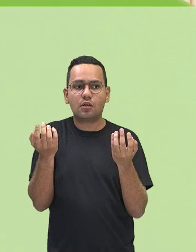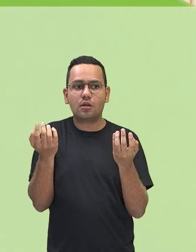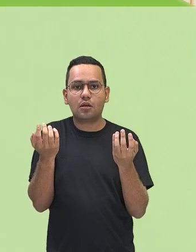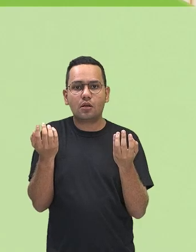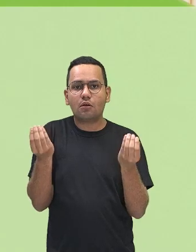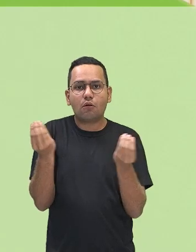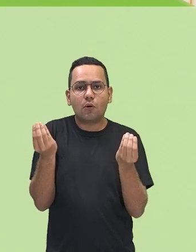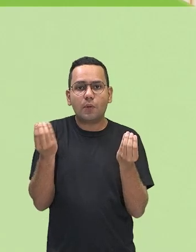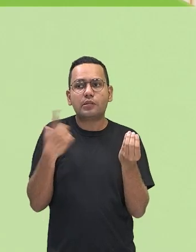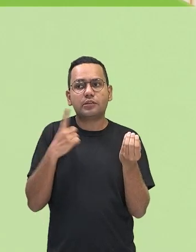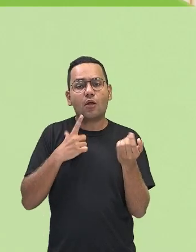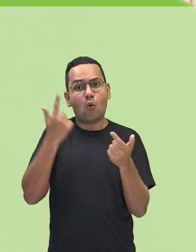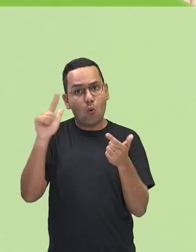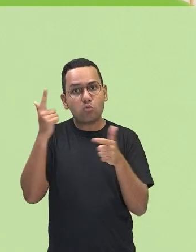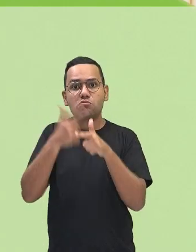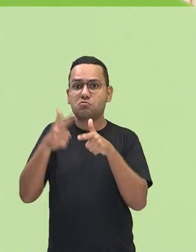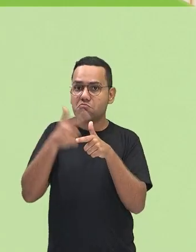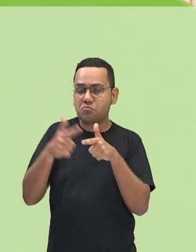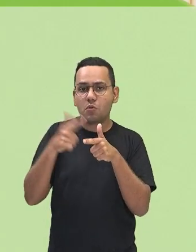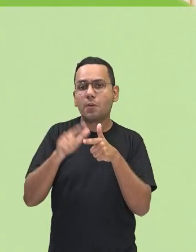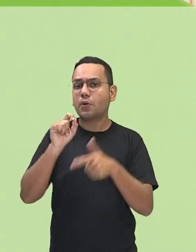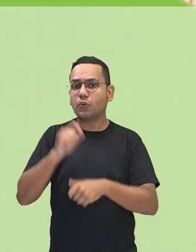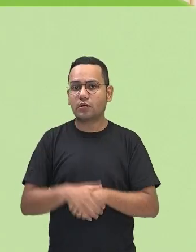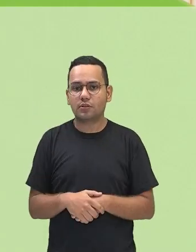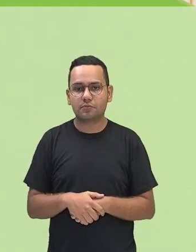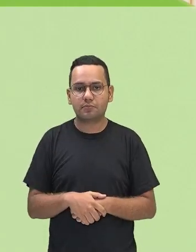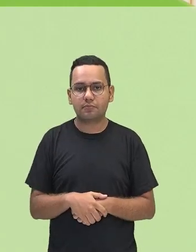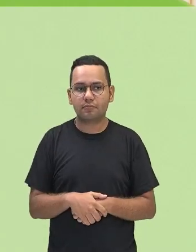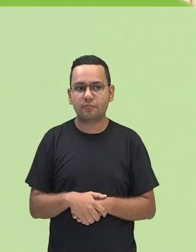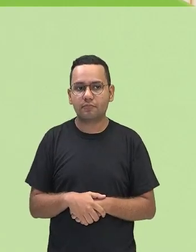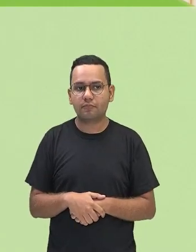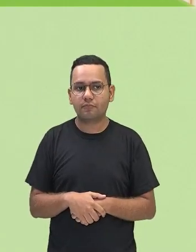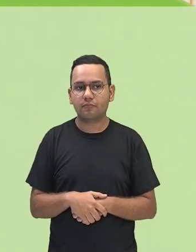são chamados de resistência